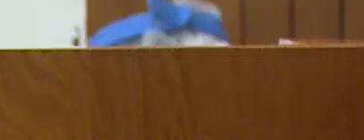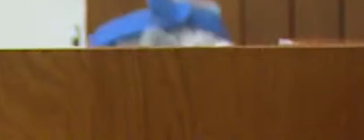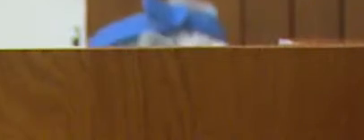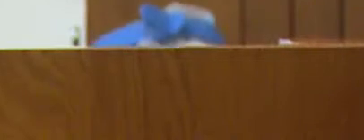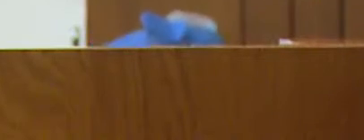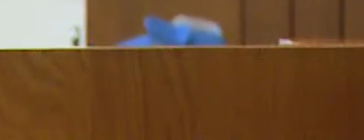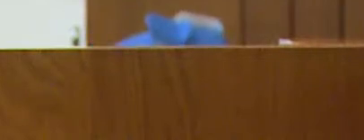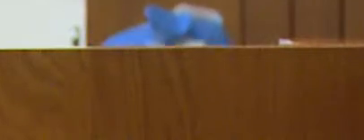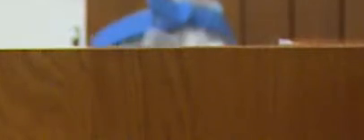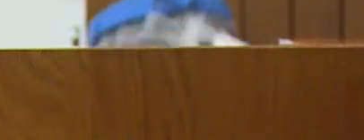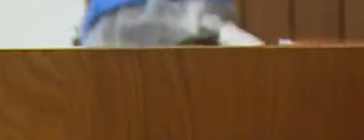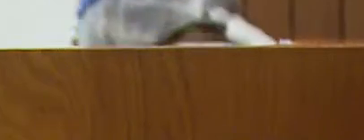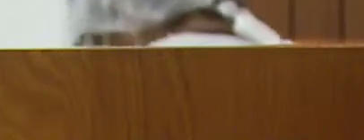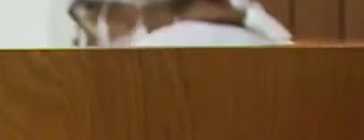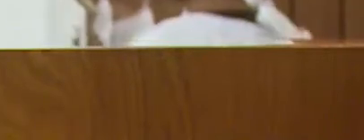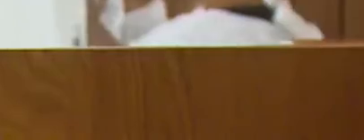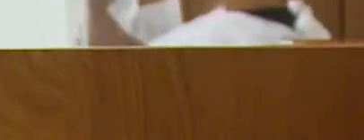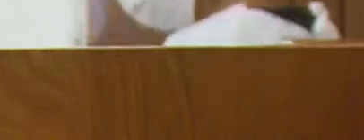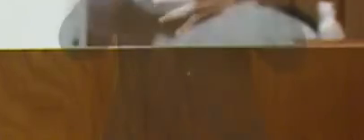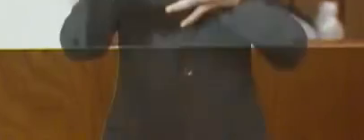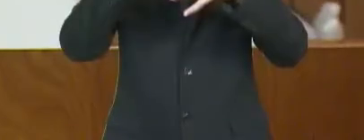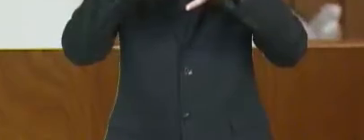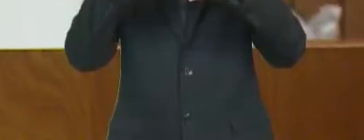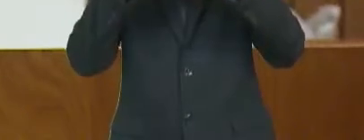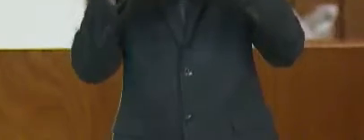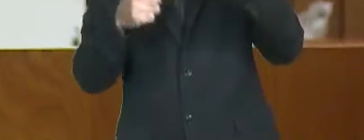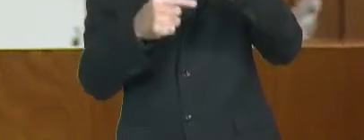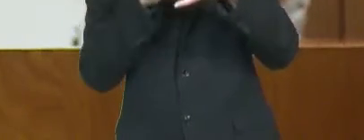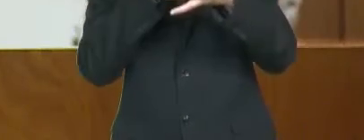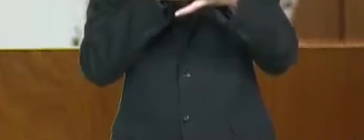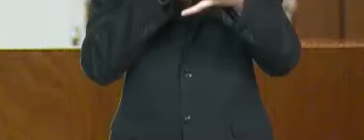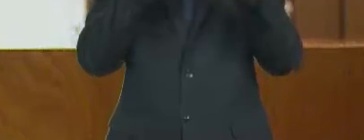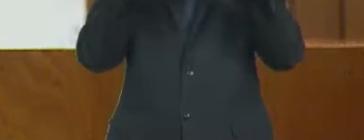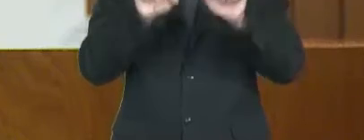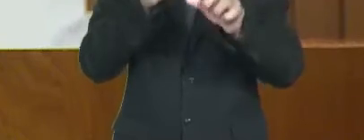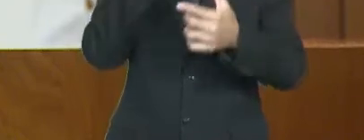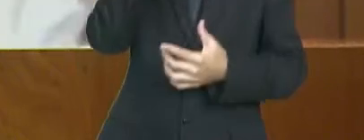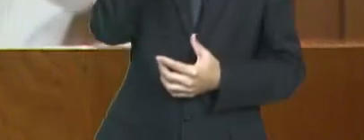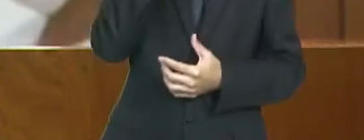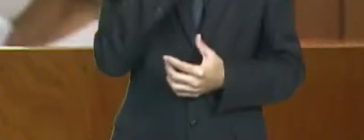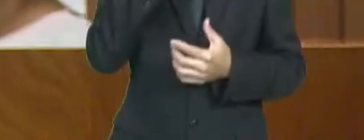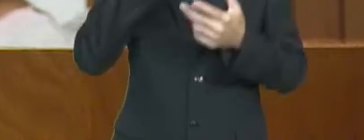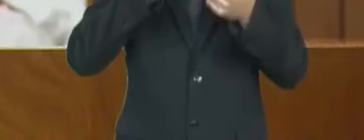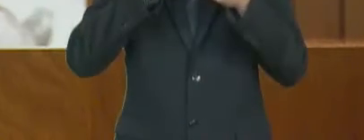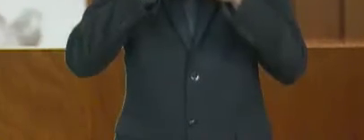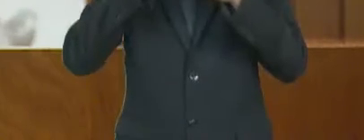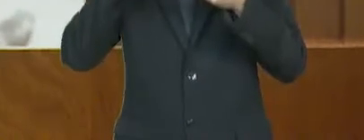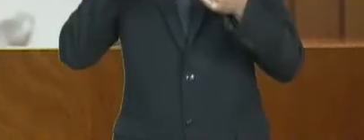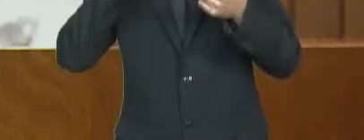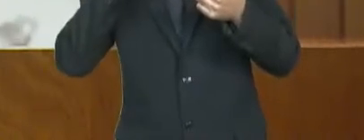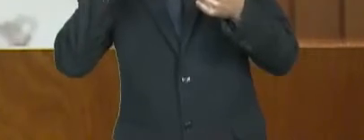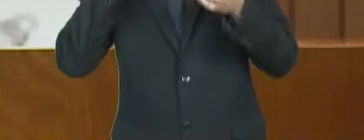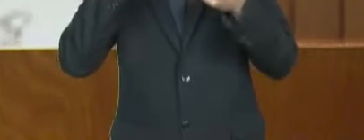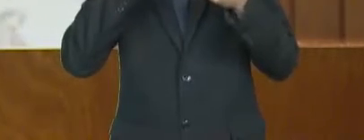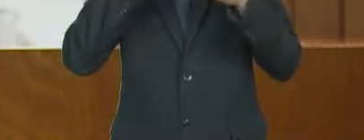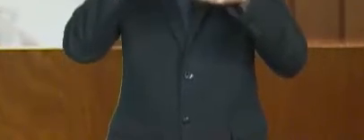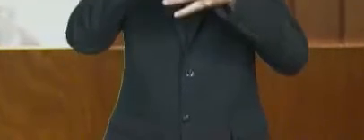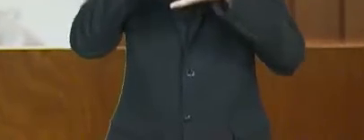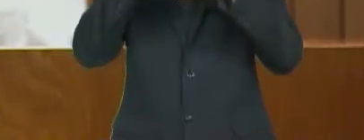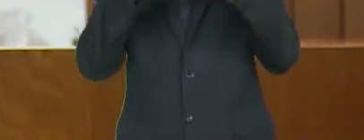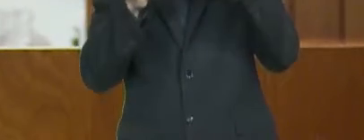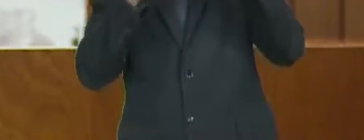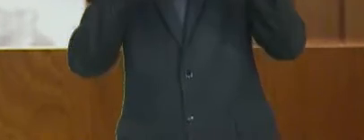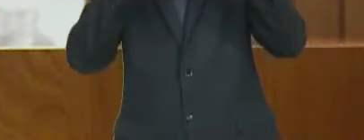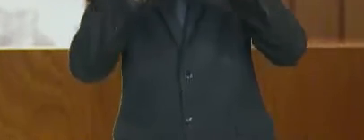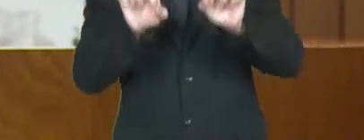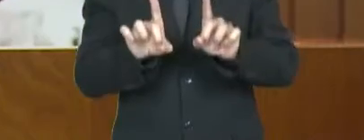visual, o deficiente auditivo, todos, né, que estão dentro